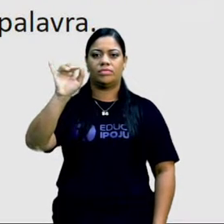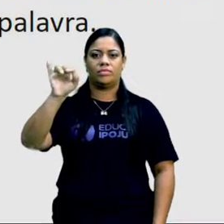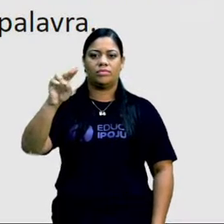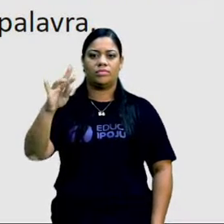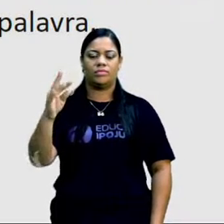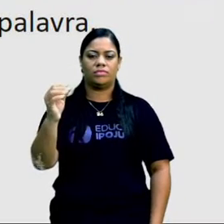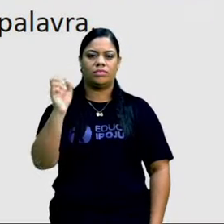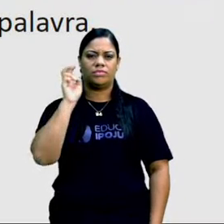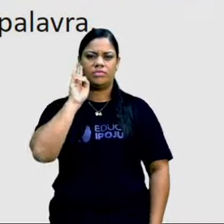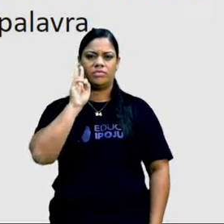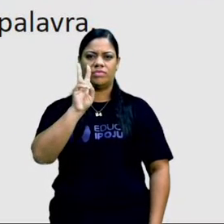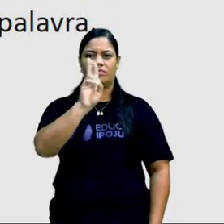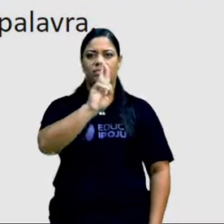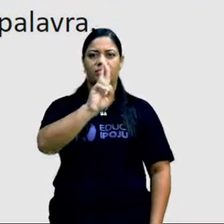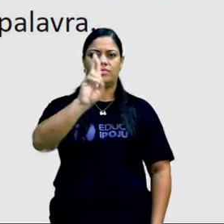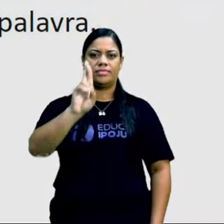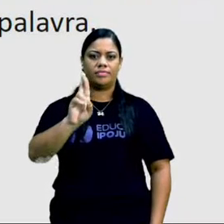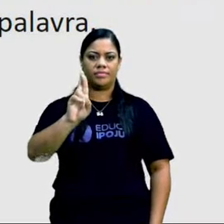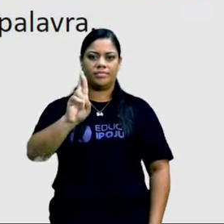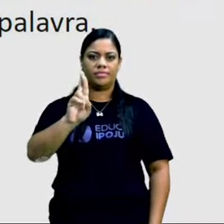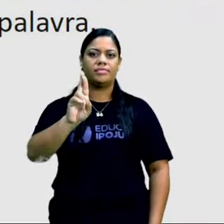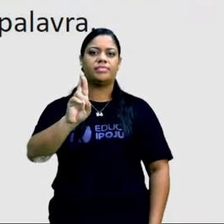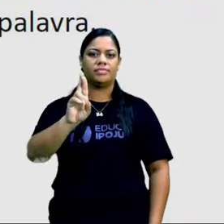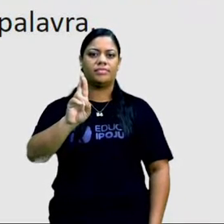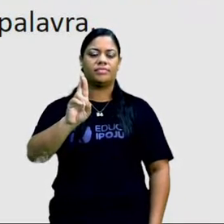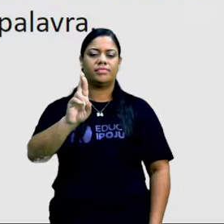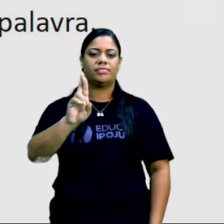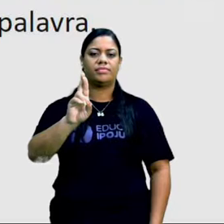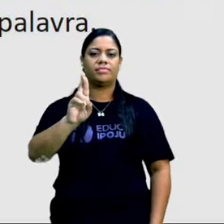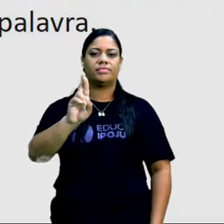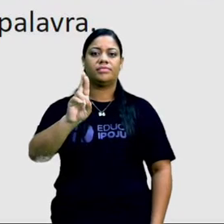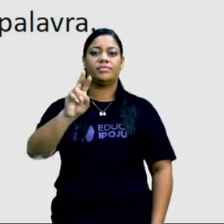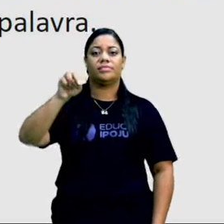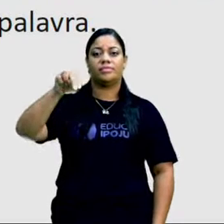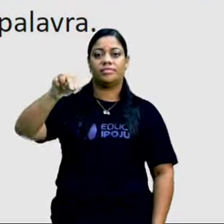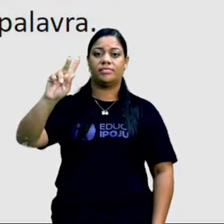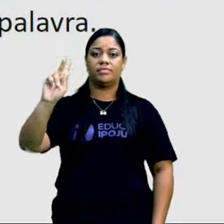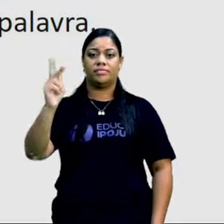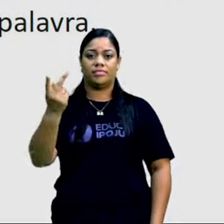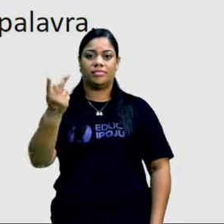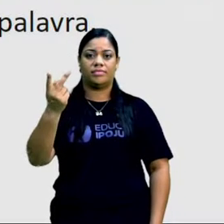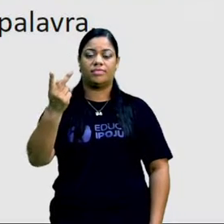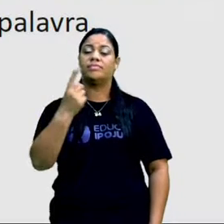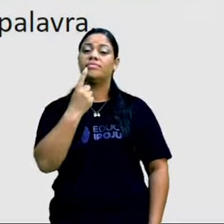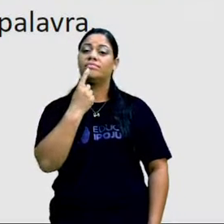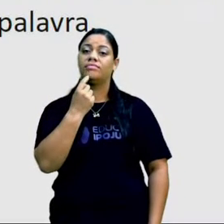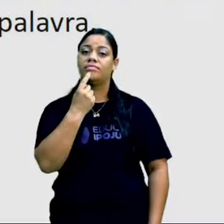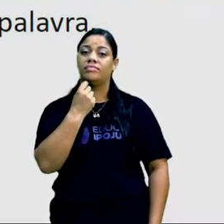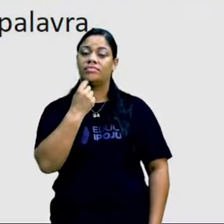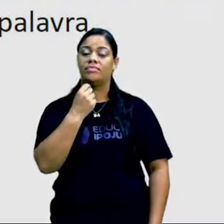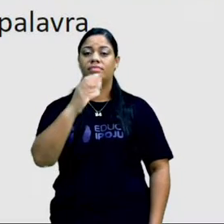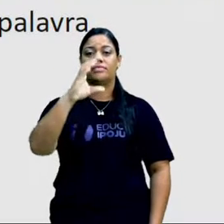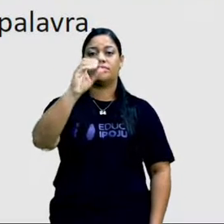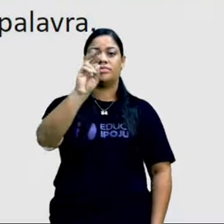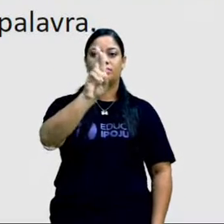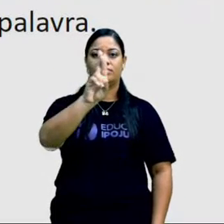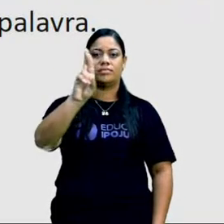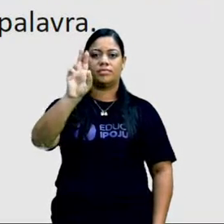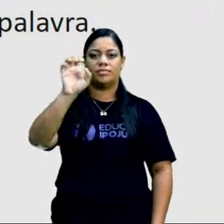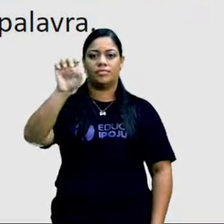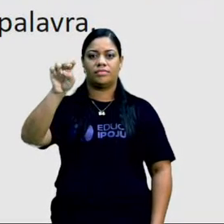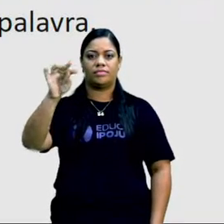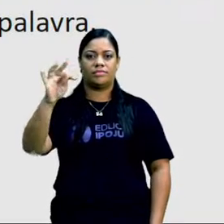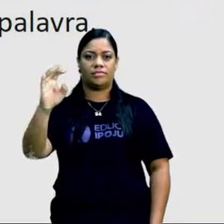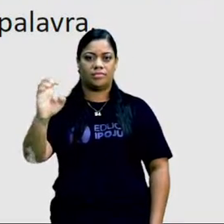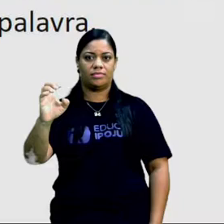corrente. Observe que eu coloquei RR no nome burrinho, NH de vermelho e corrente